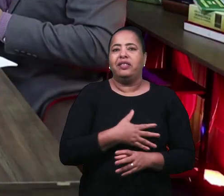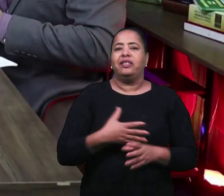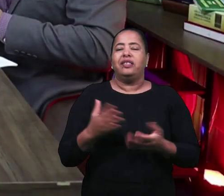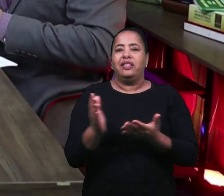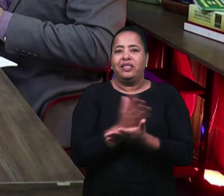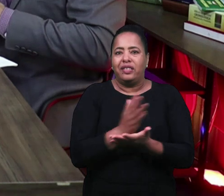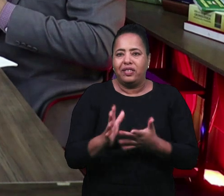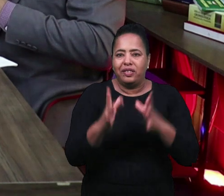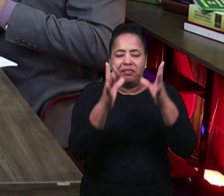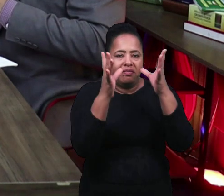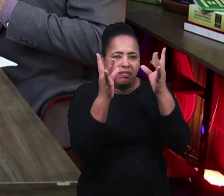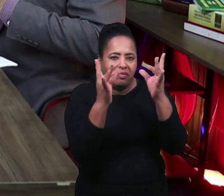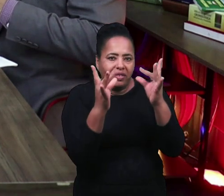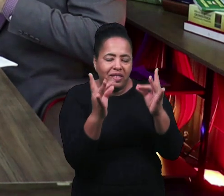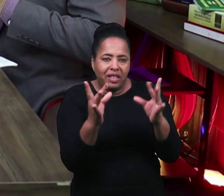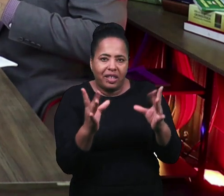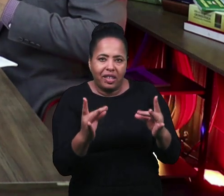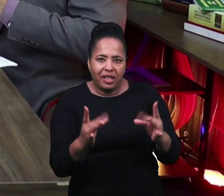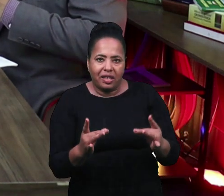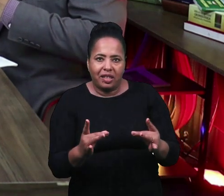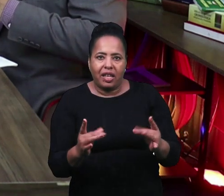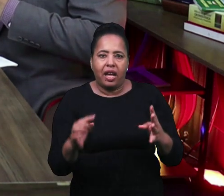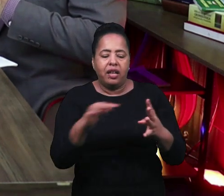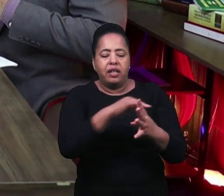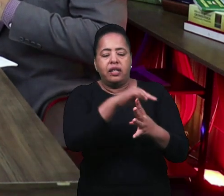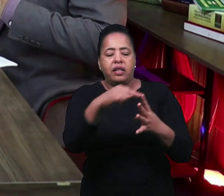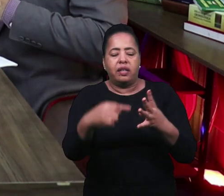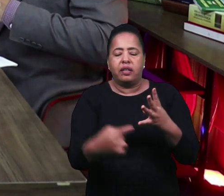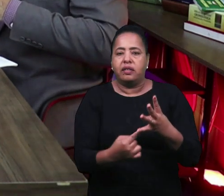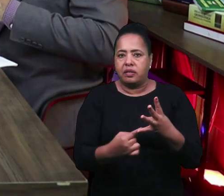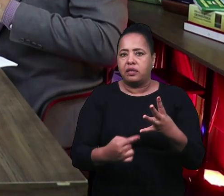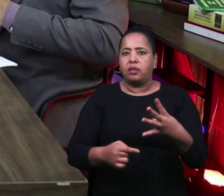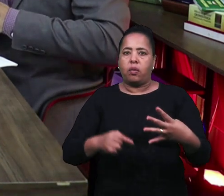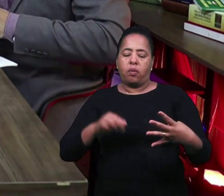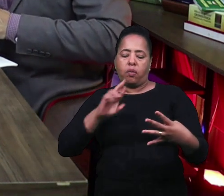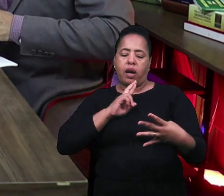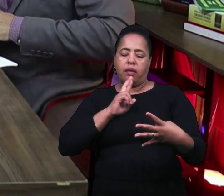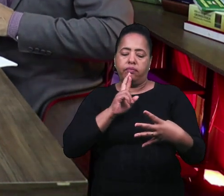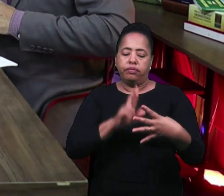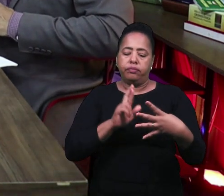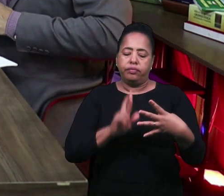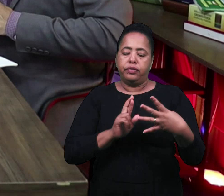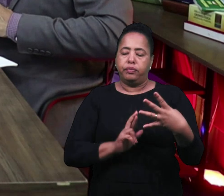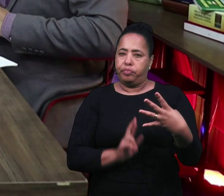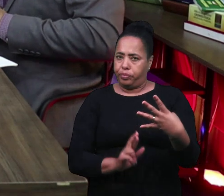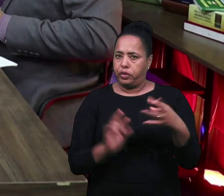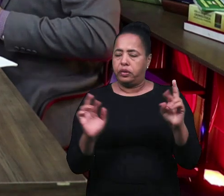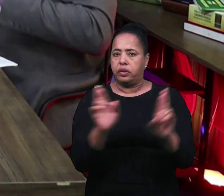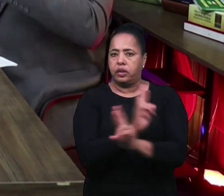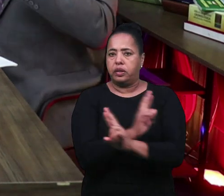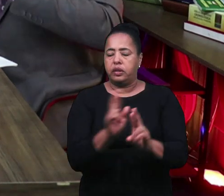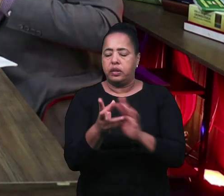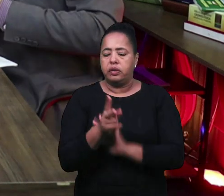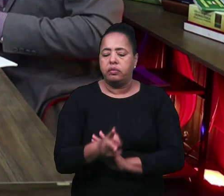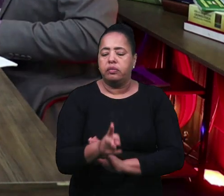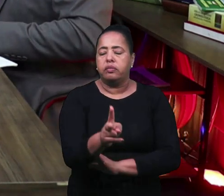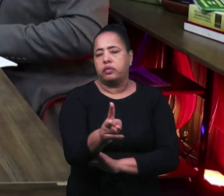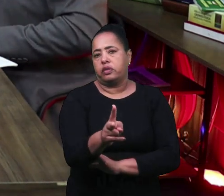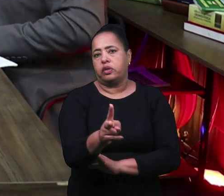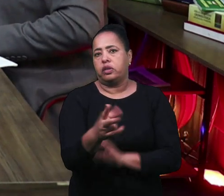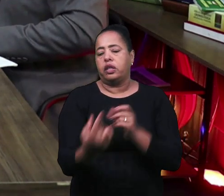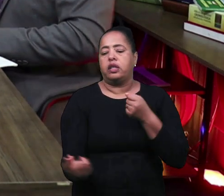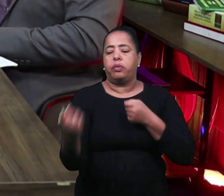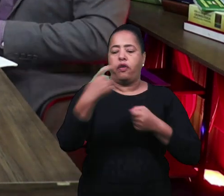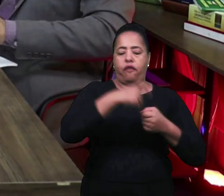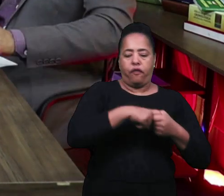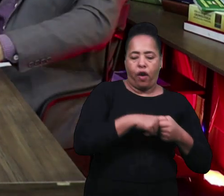aqui, desses 4 fatos, né, que vão estar relacionados aqui, para que a gente possa prosseguir e voltar ao sacrifício